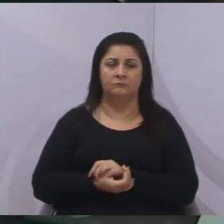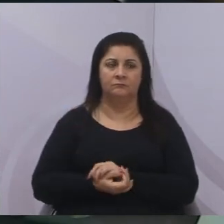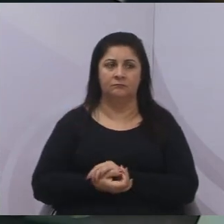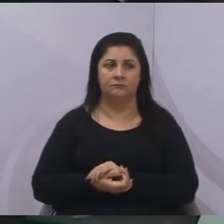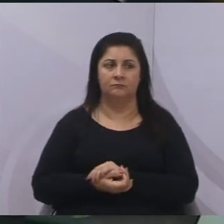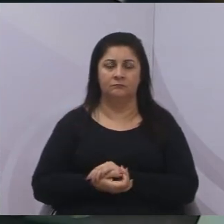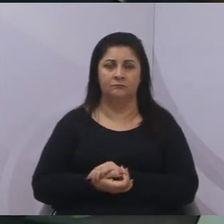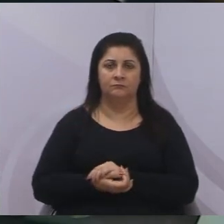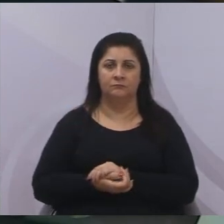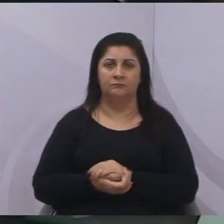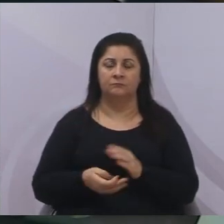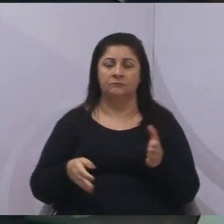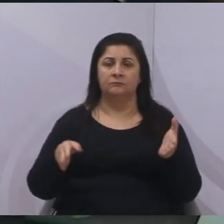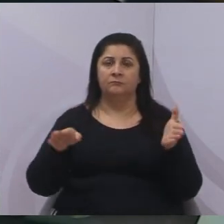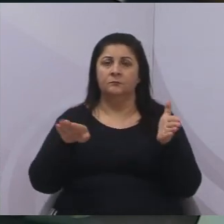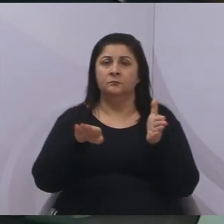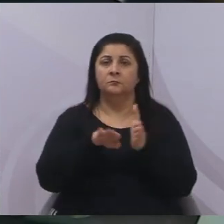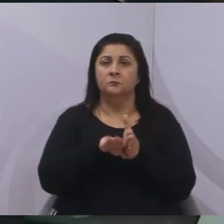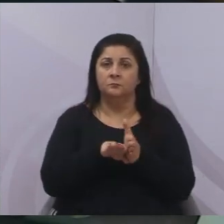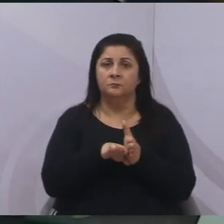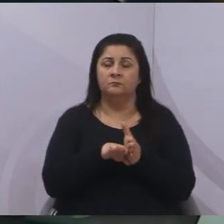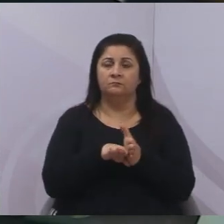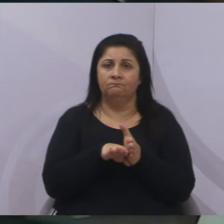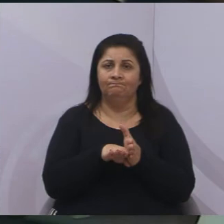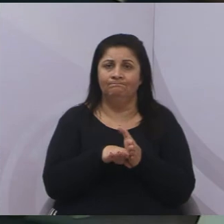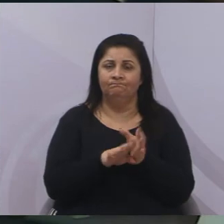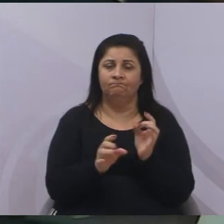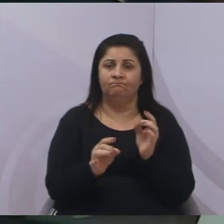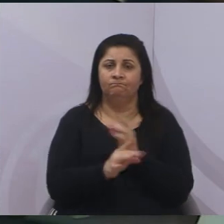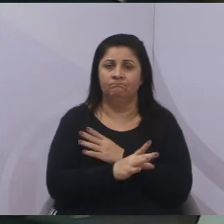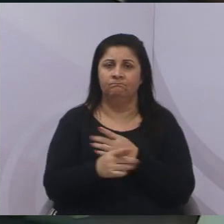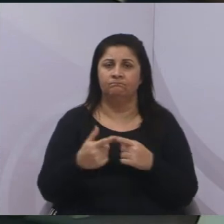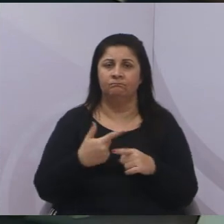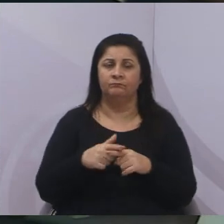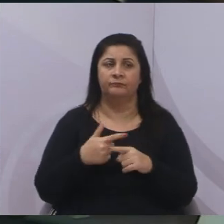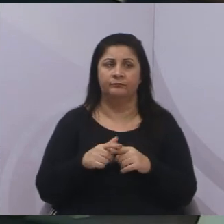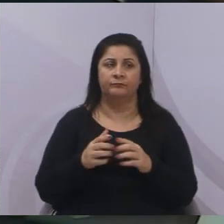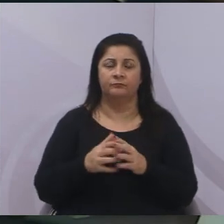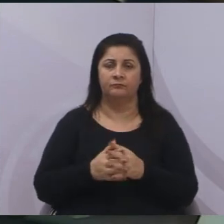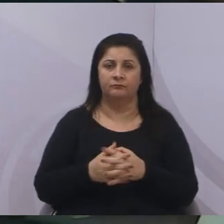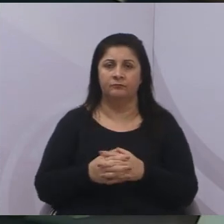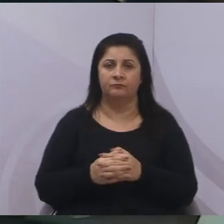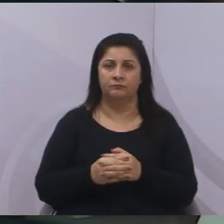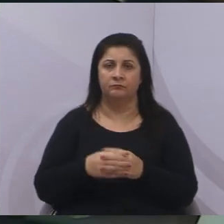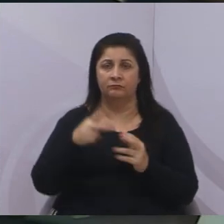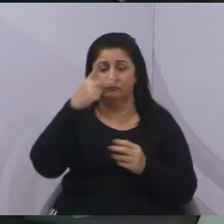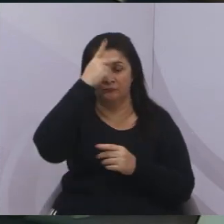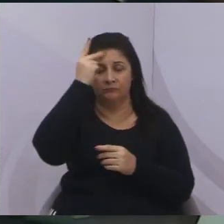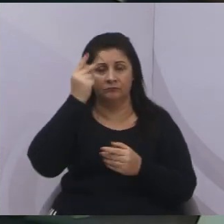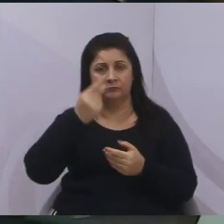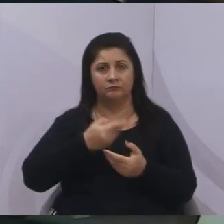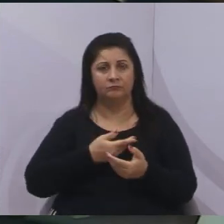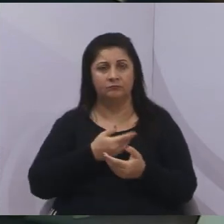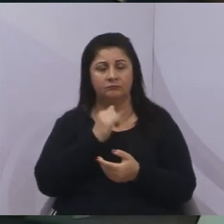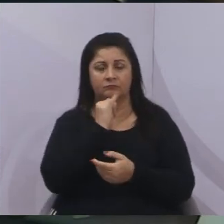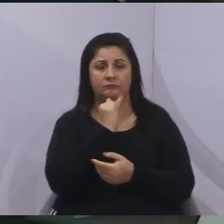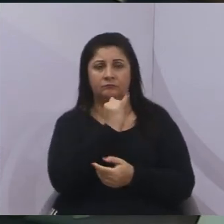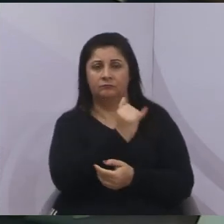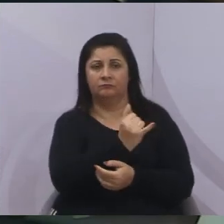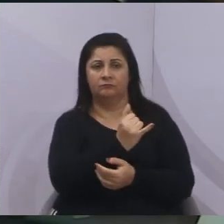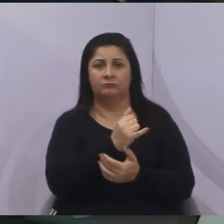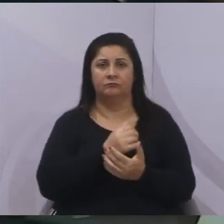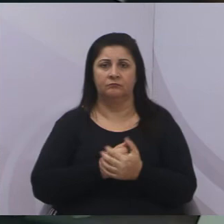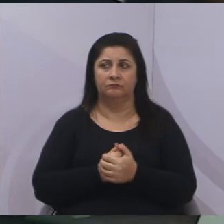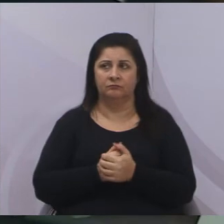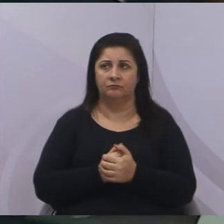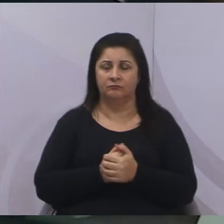E quando ele chega para poder resolver o problema, a pessoa atende ele e fala para ele